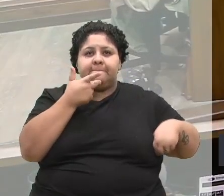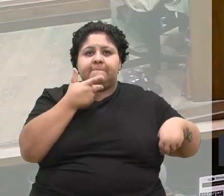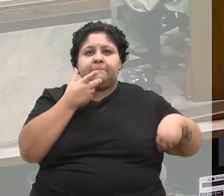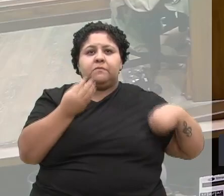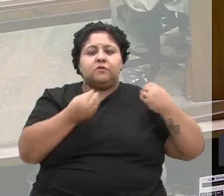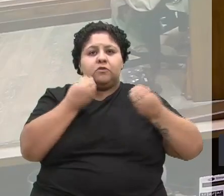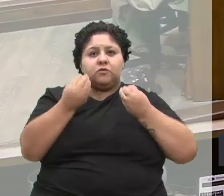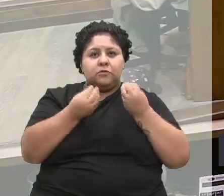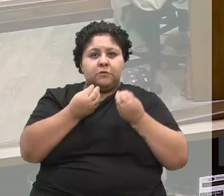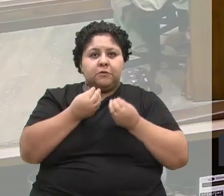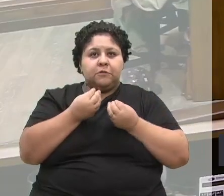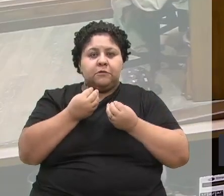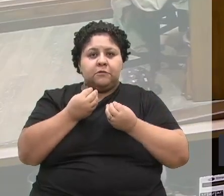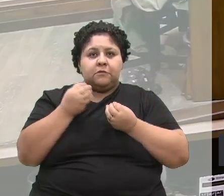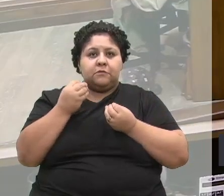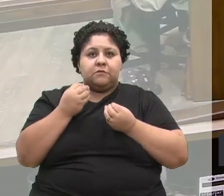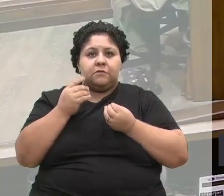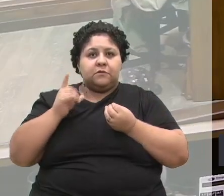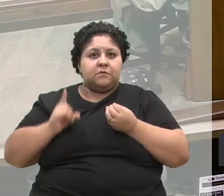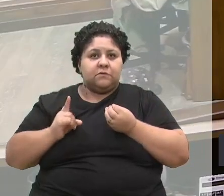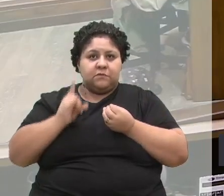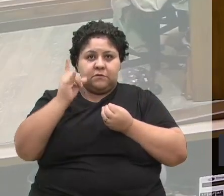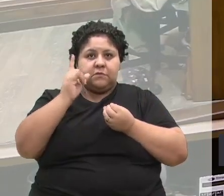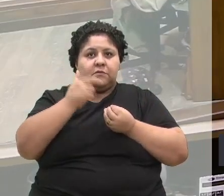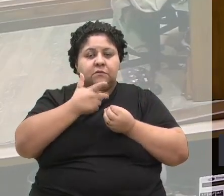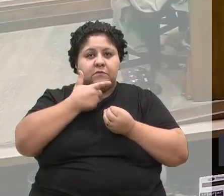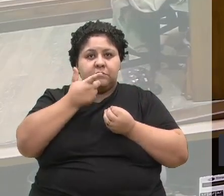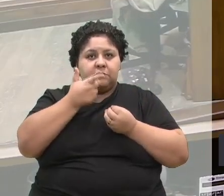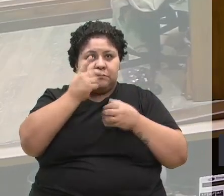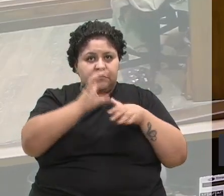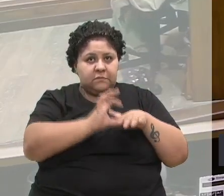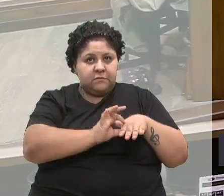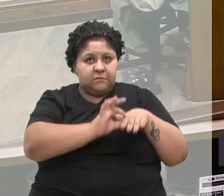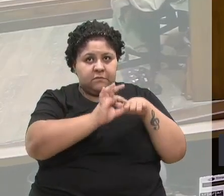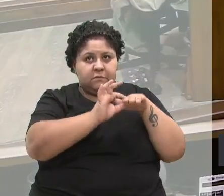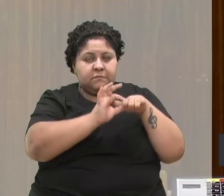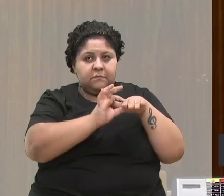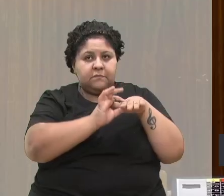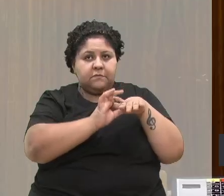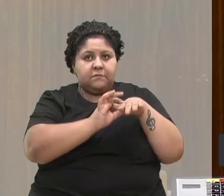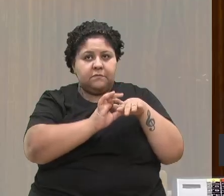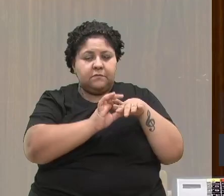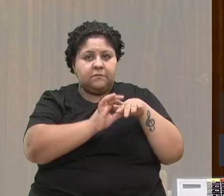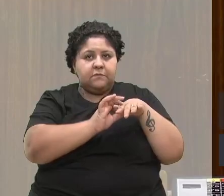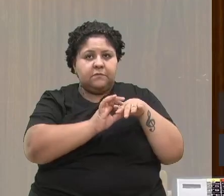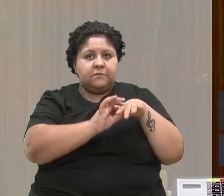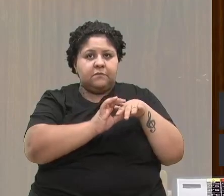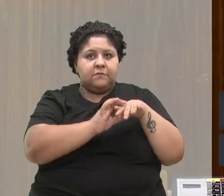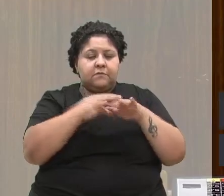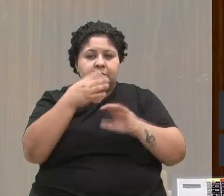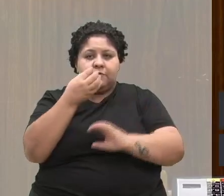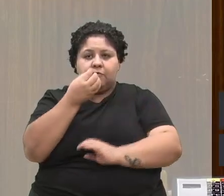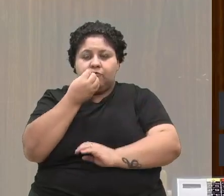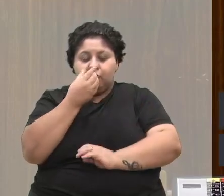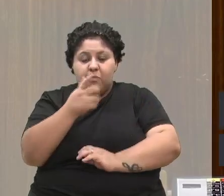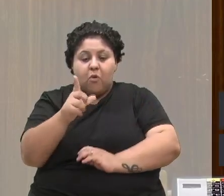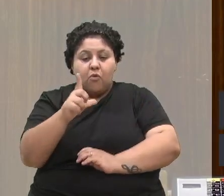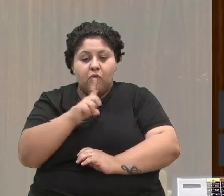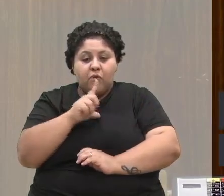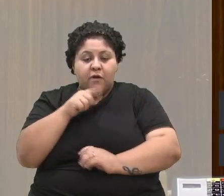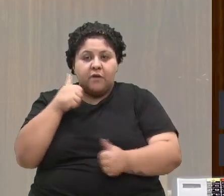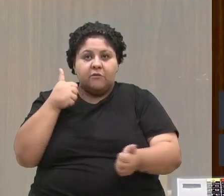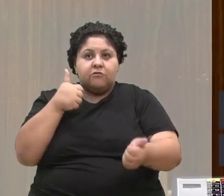é sua última declaração de líder, dizer o quanto foi bom tê-lo